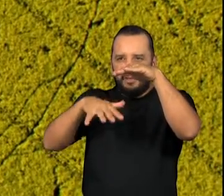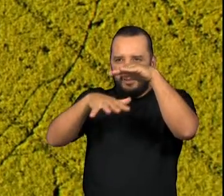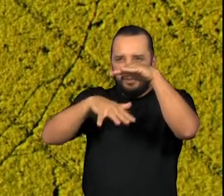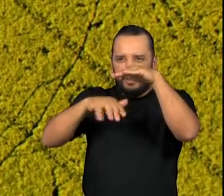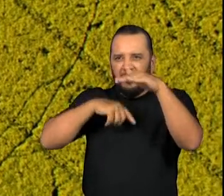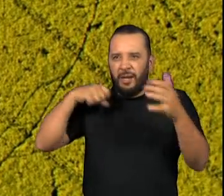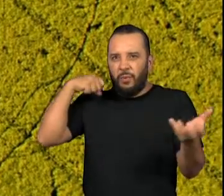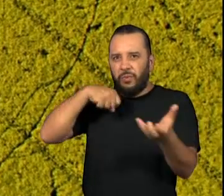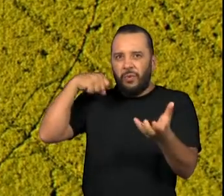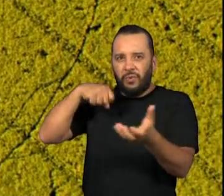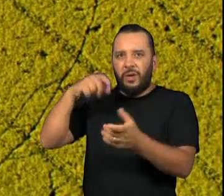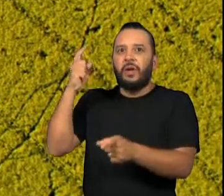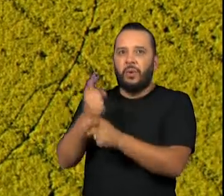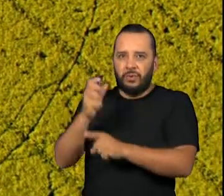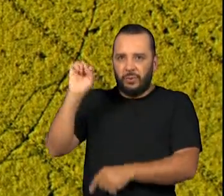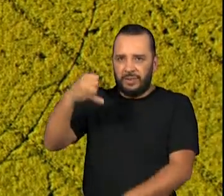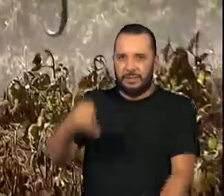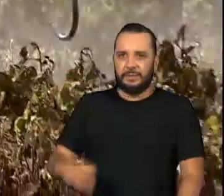amostragens e encontraram, sim.